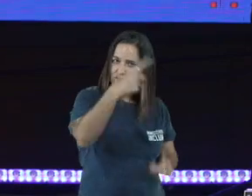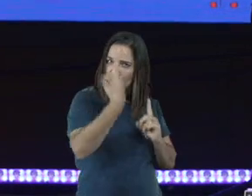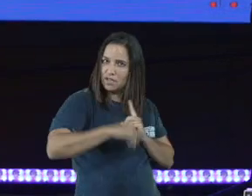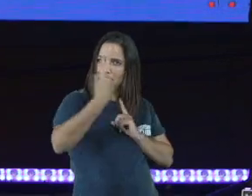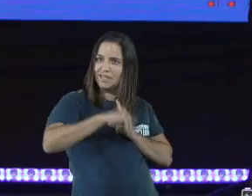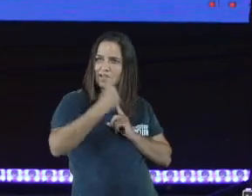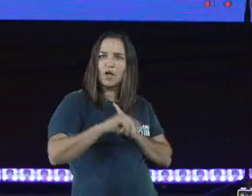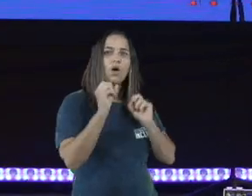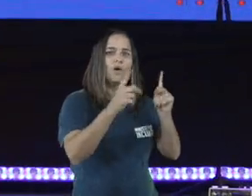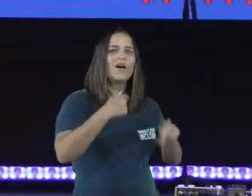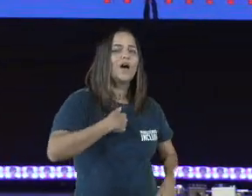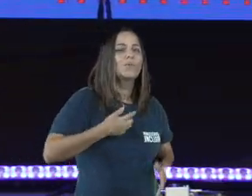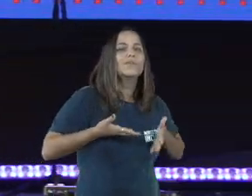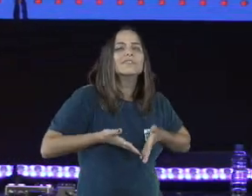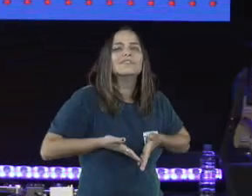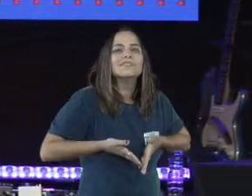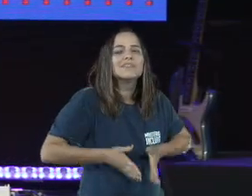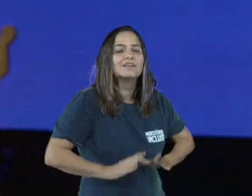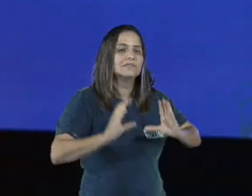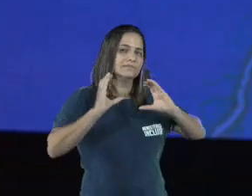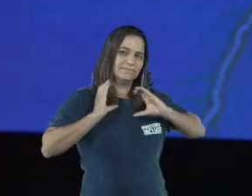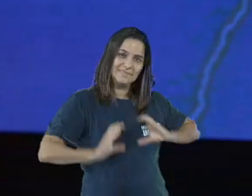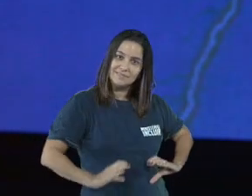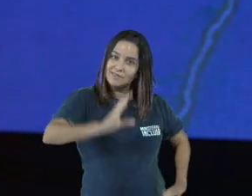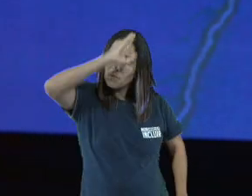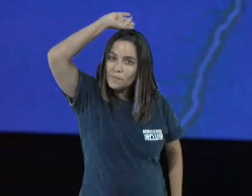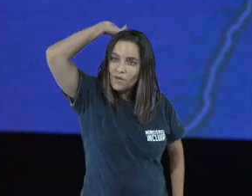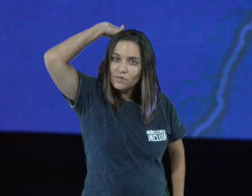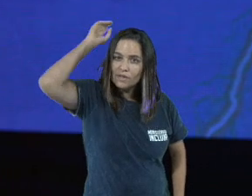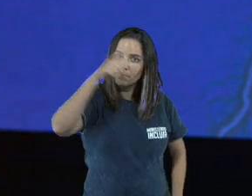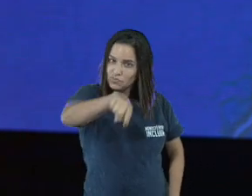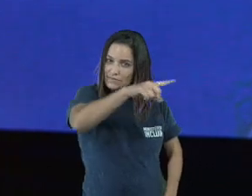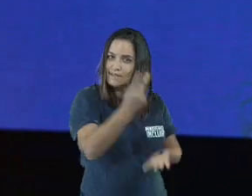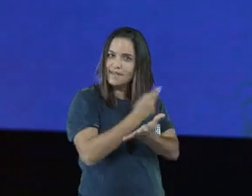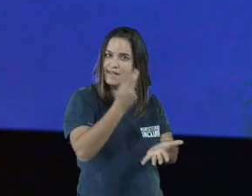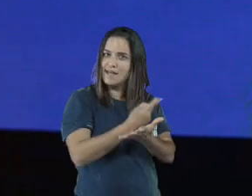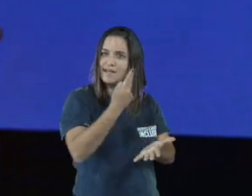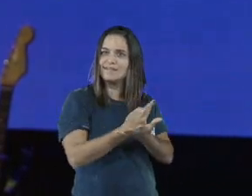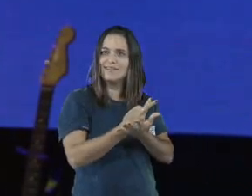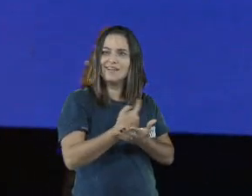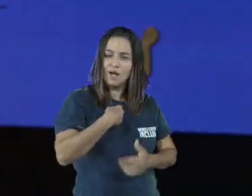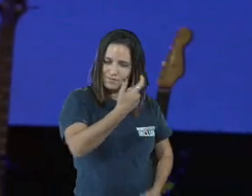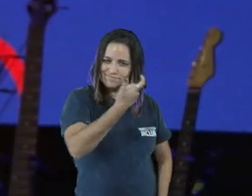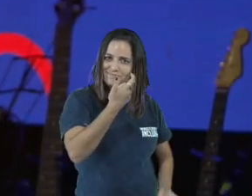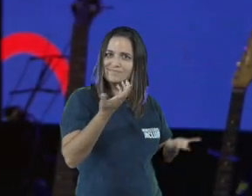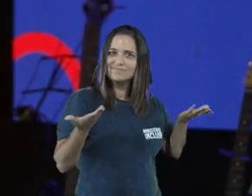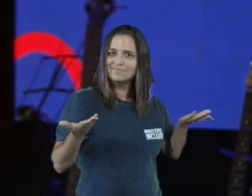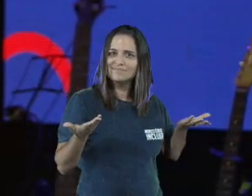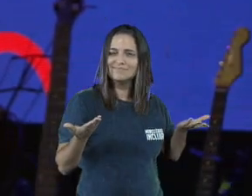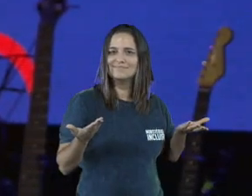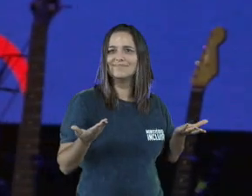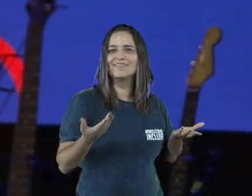nunca mais um pouquinho mais nada eu sou cidadão Romano vocês vacilar e nós temos direitos